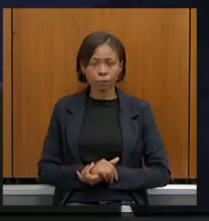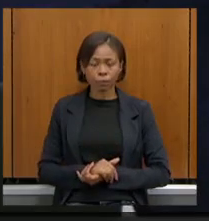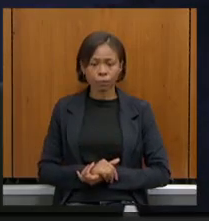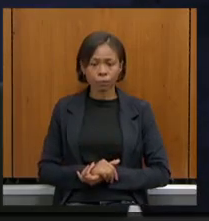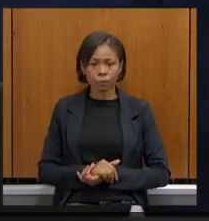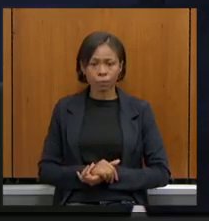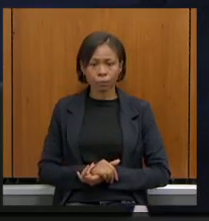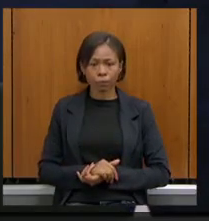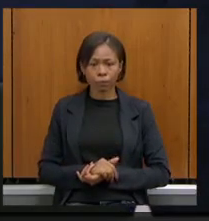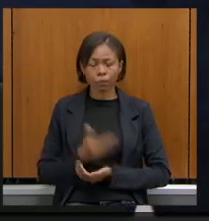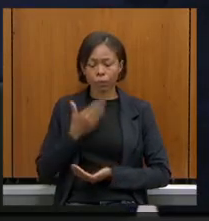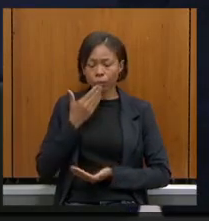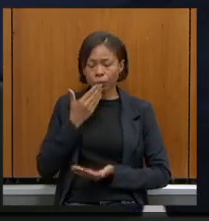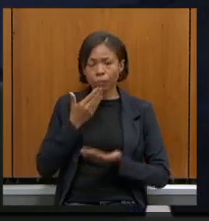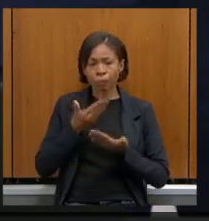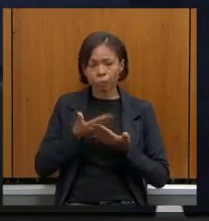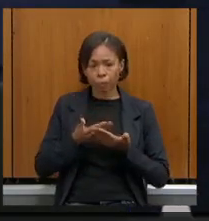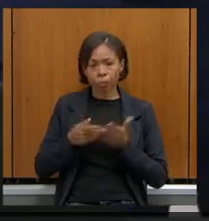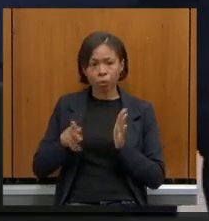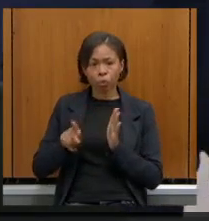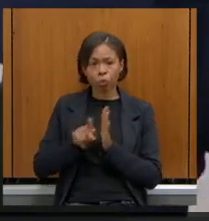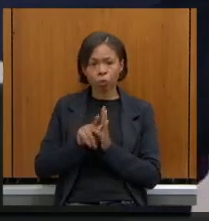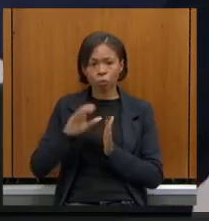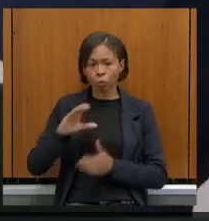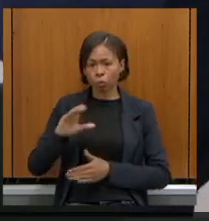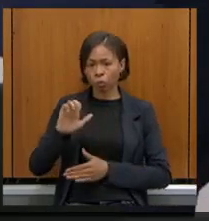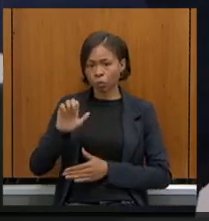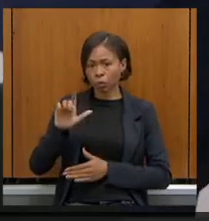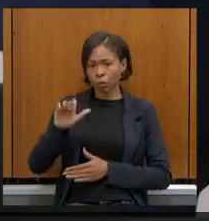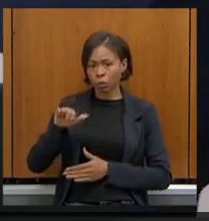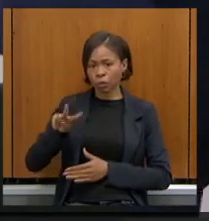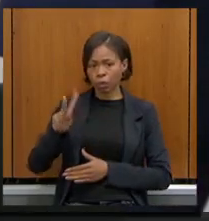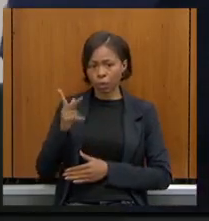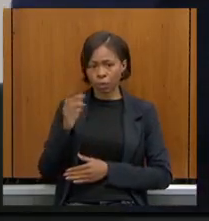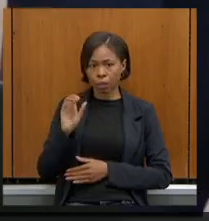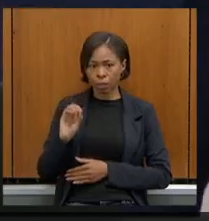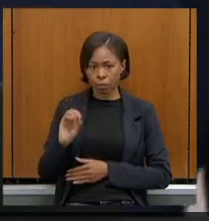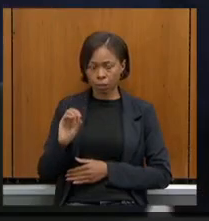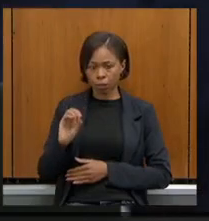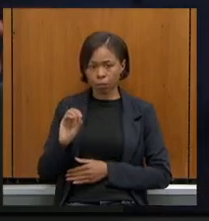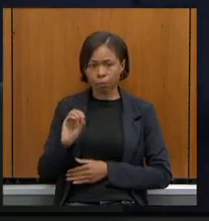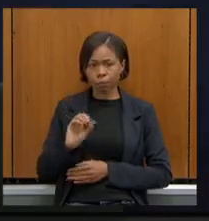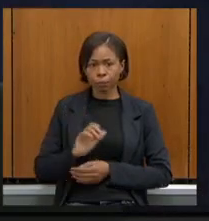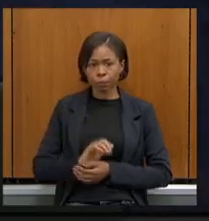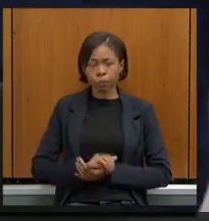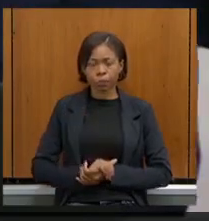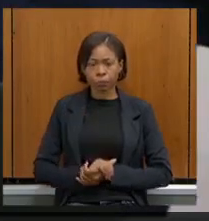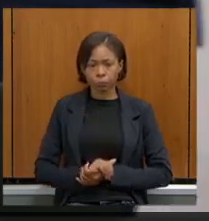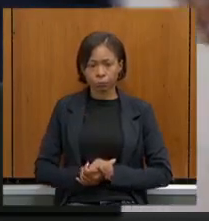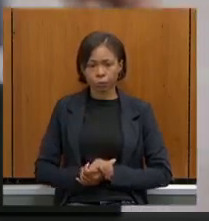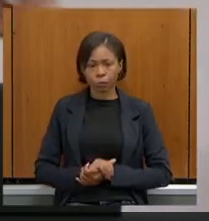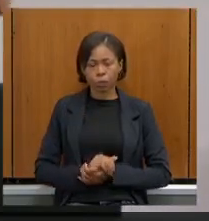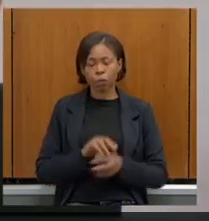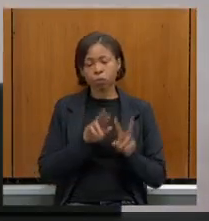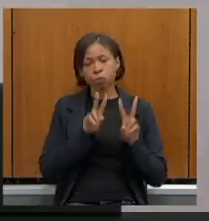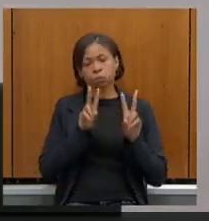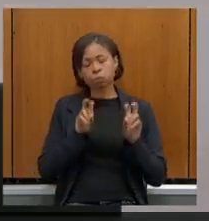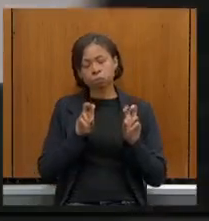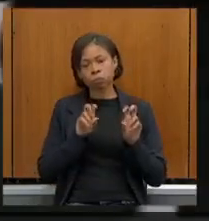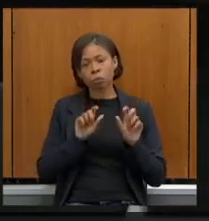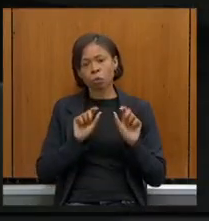requerimento de autoria do deputado Celinho do Citorcel do PCdoB com o seguinte teor